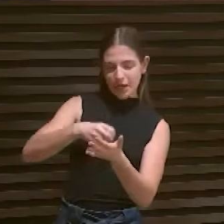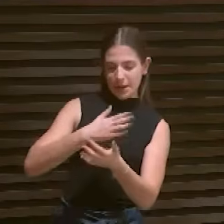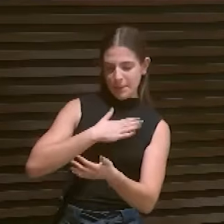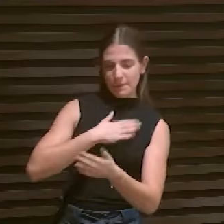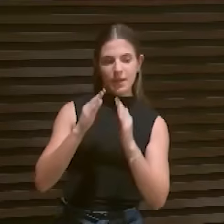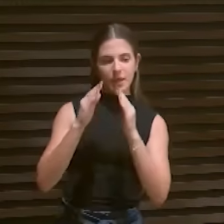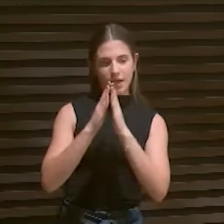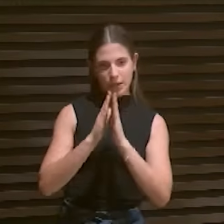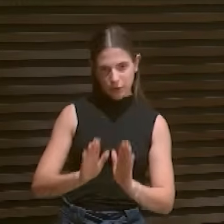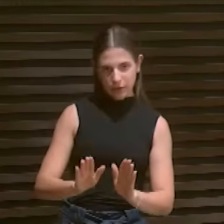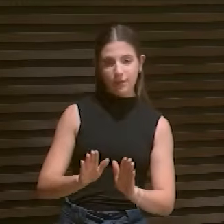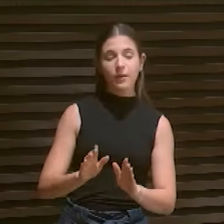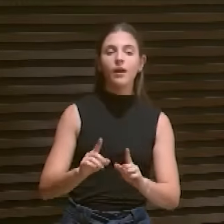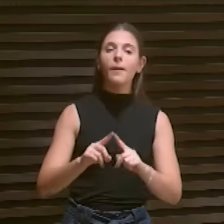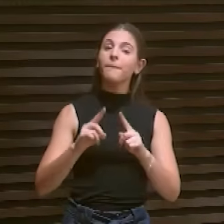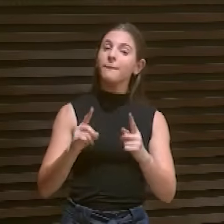que o Senhor Jesus fez?